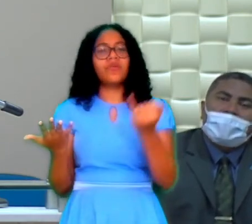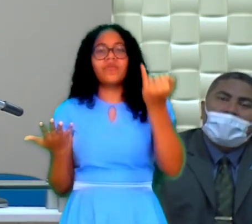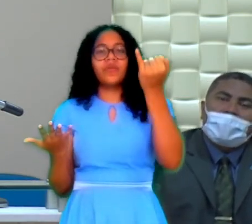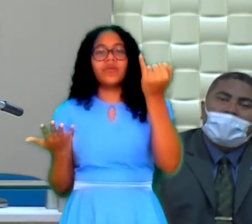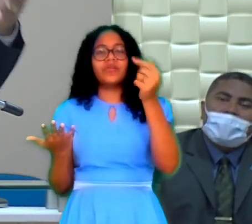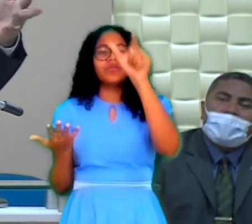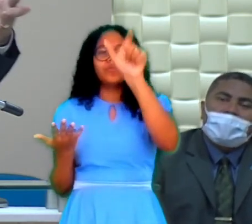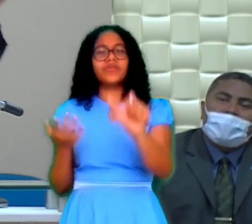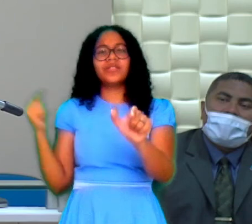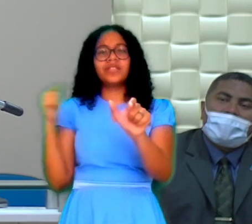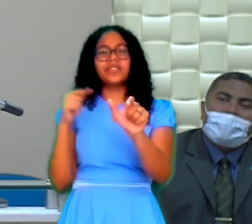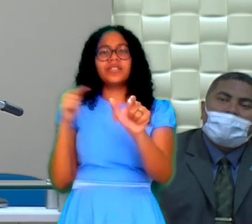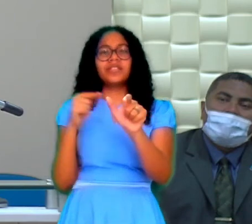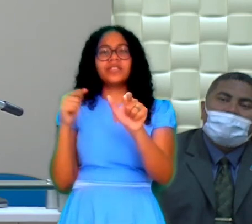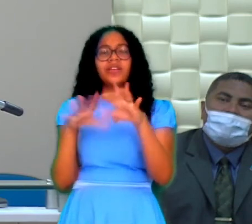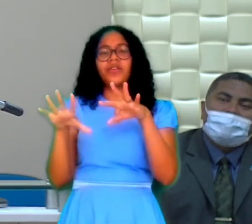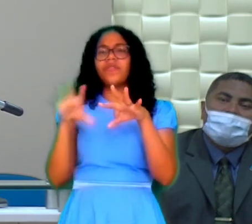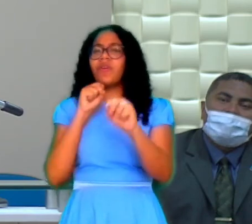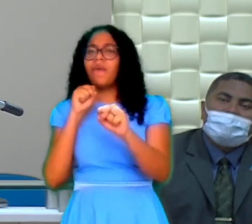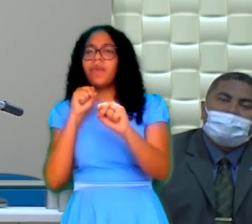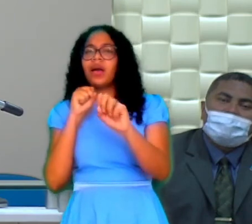Mas podia ter ido de navio mesmo, né?